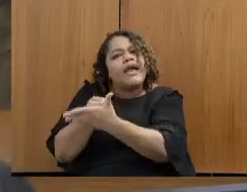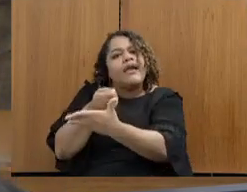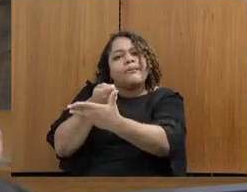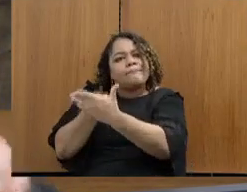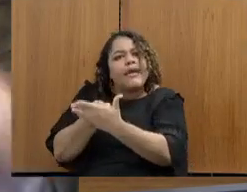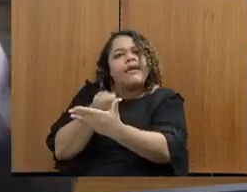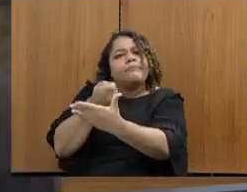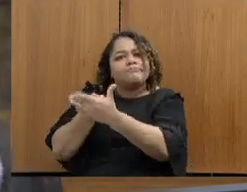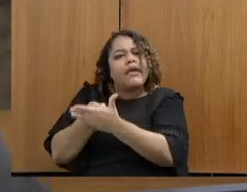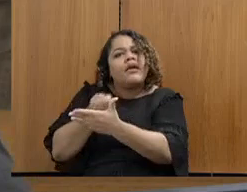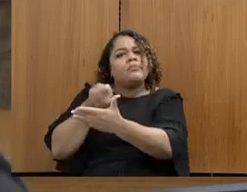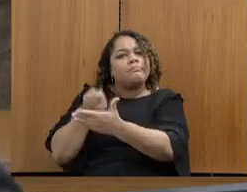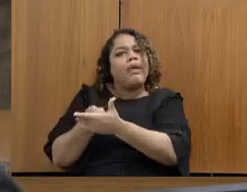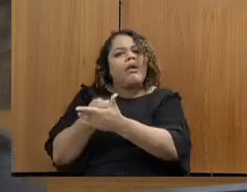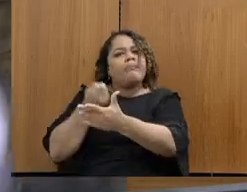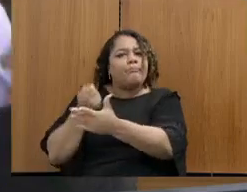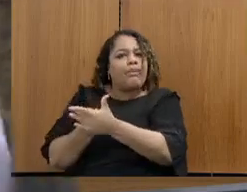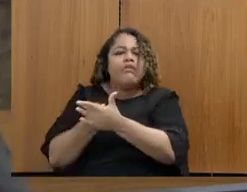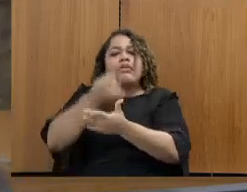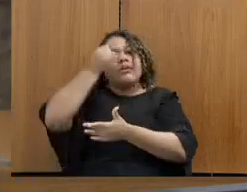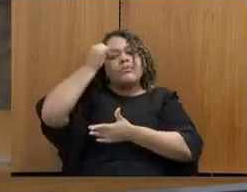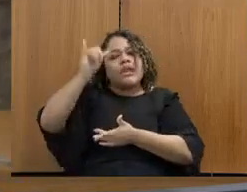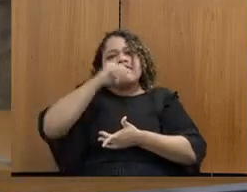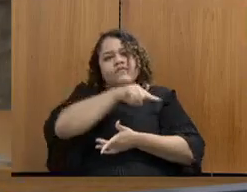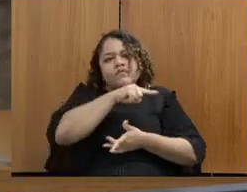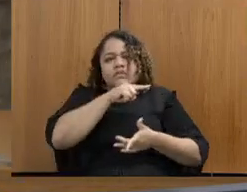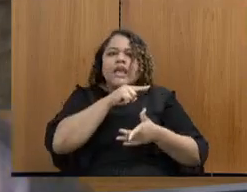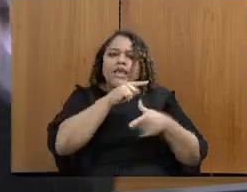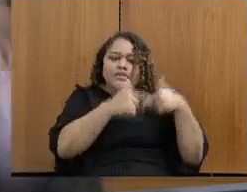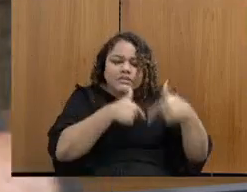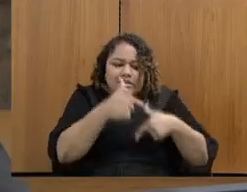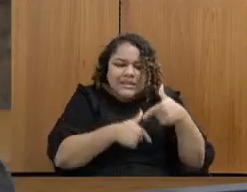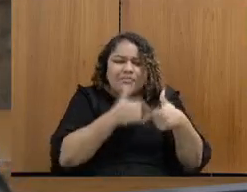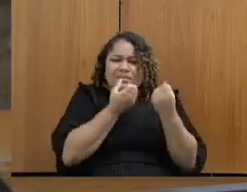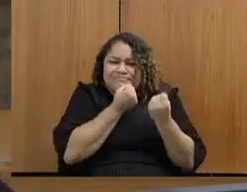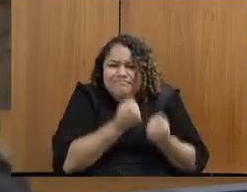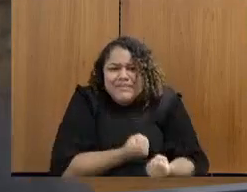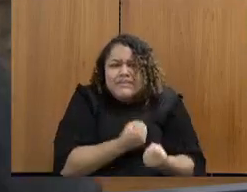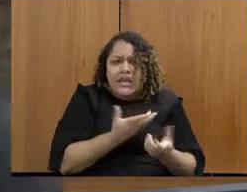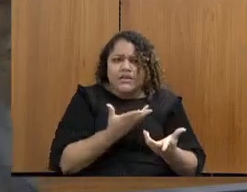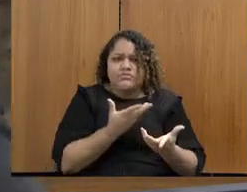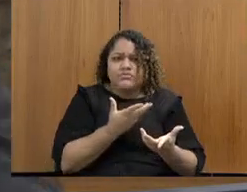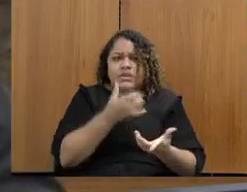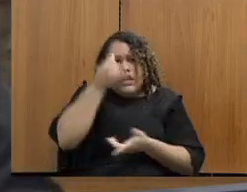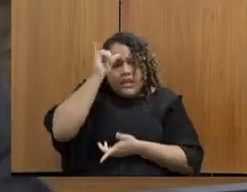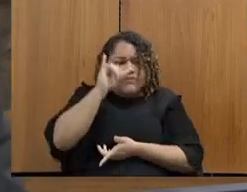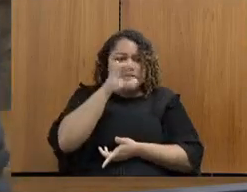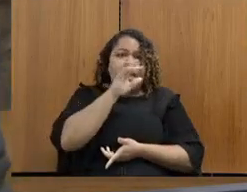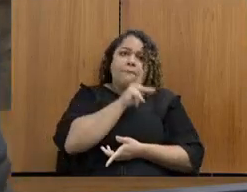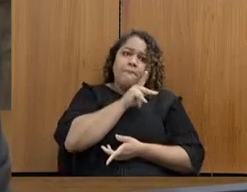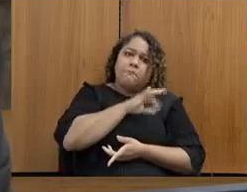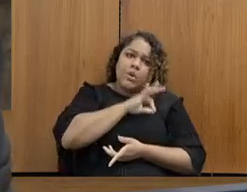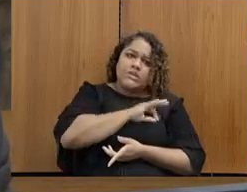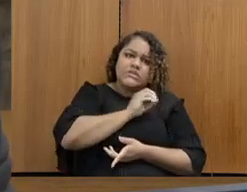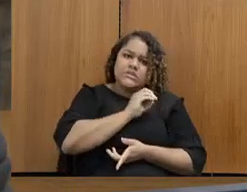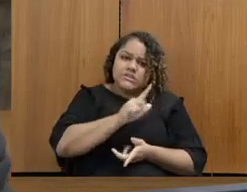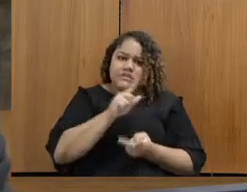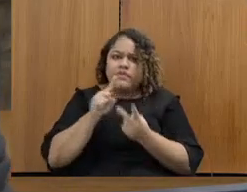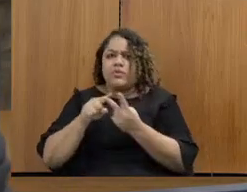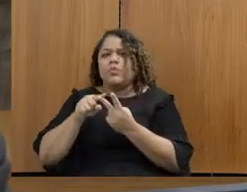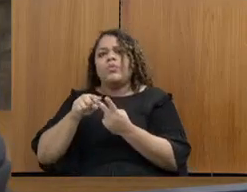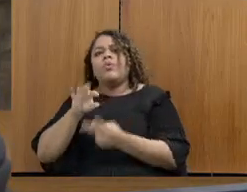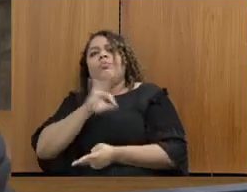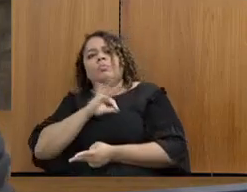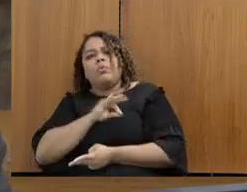sobrecarga nem na Polícia Civil nem na Polícia Militar nem na polícia penal nem no bombeiro e isso veio